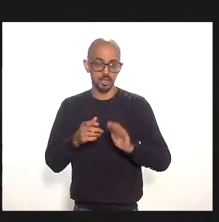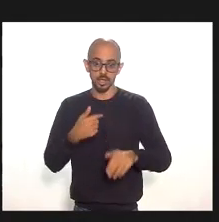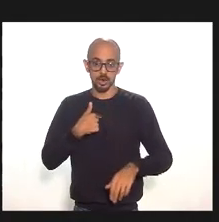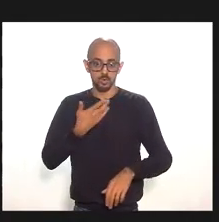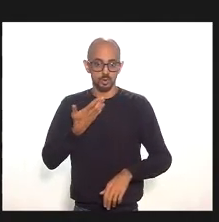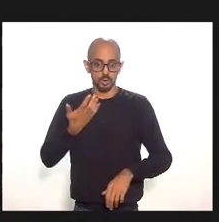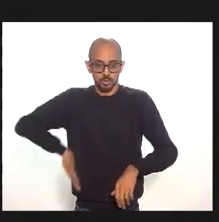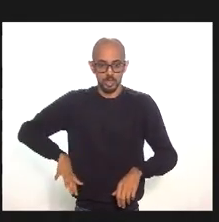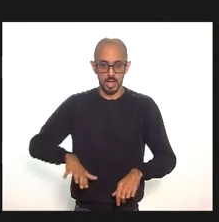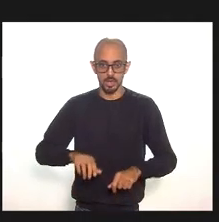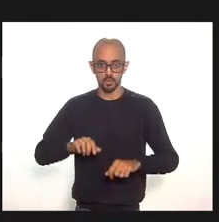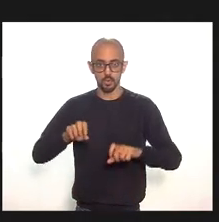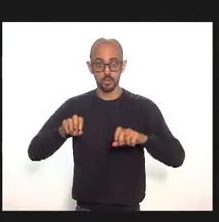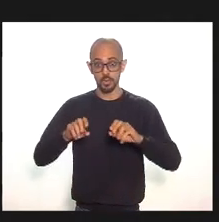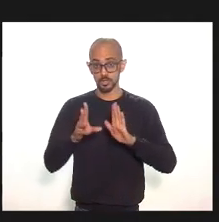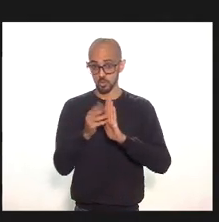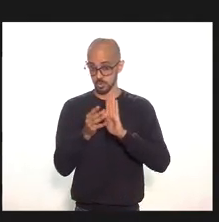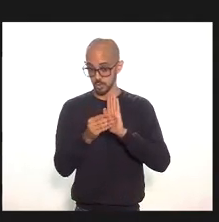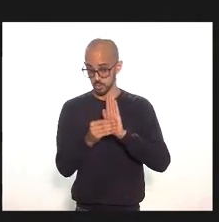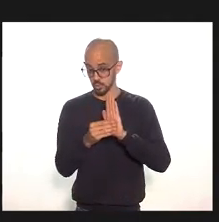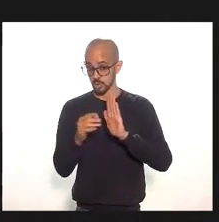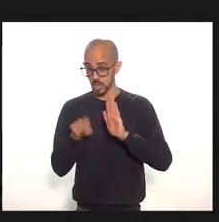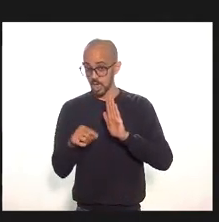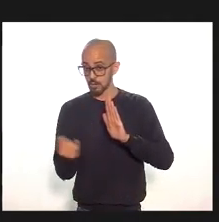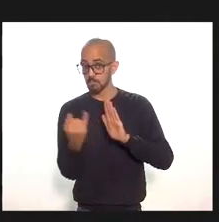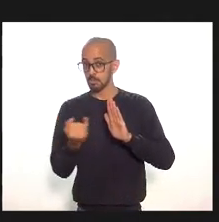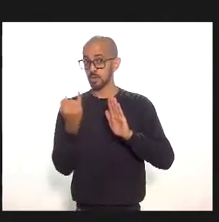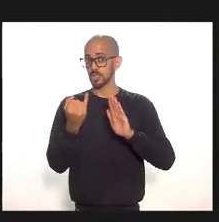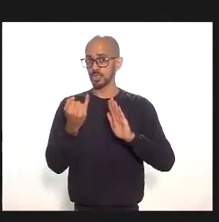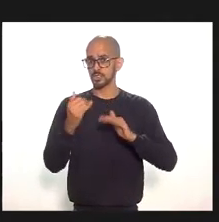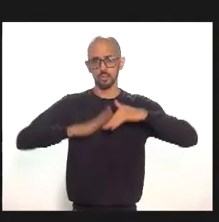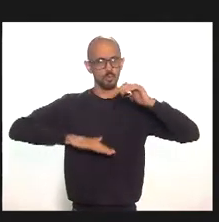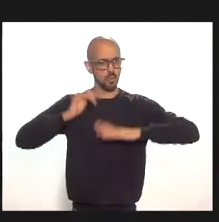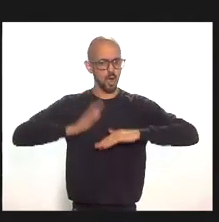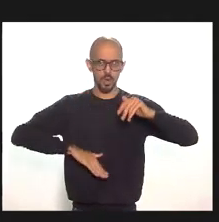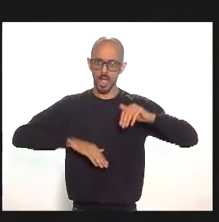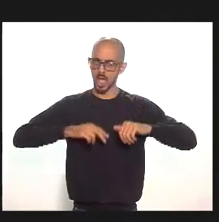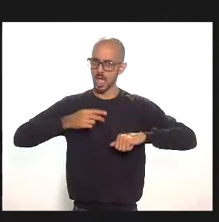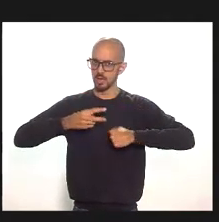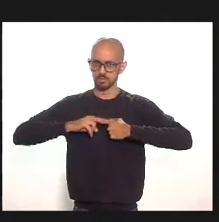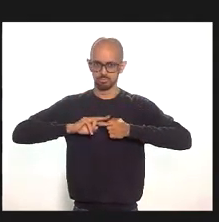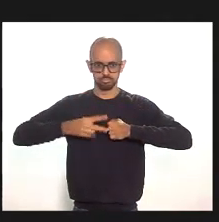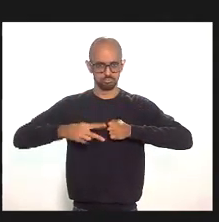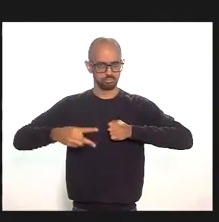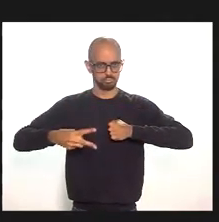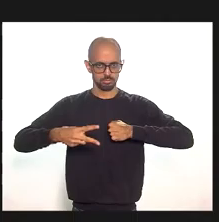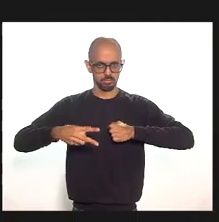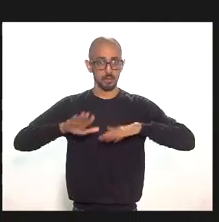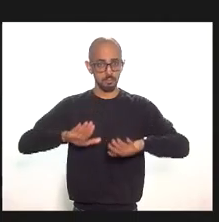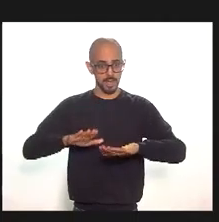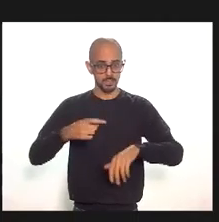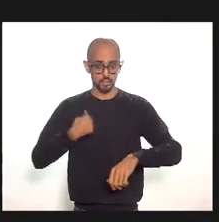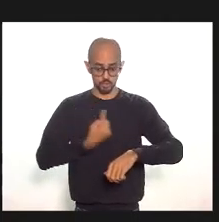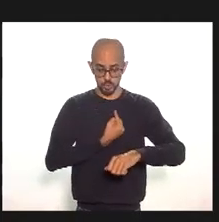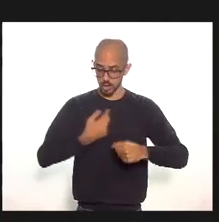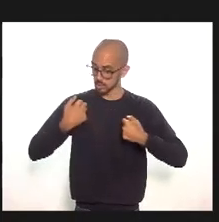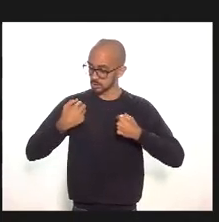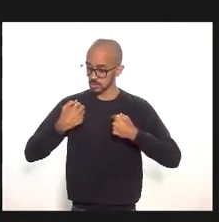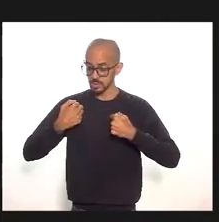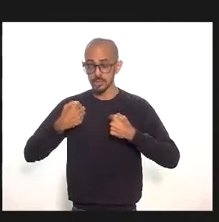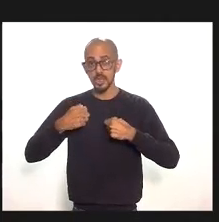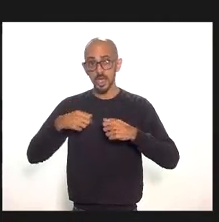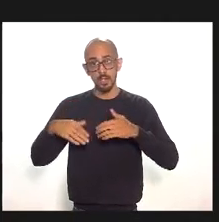matéria, que é de suma relevância, independente do resultado que seja, ela tem que ser fruto das nossas convicções e